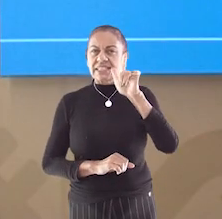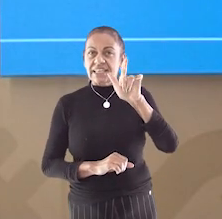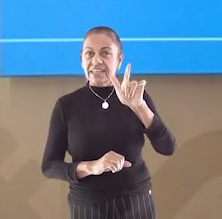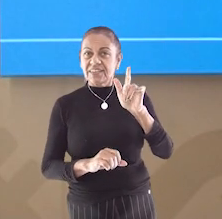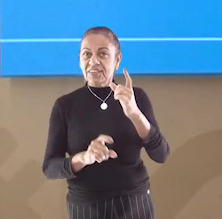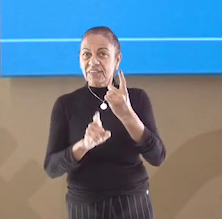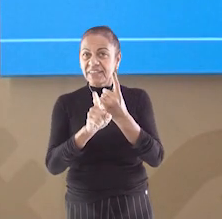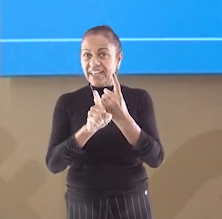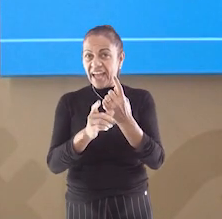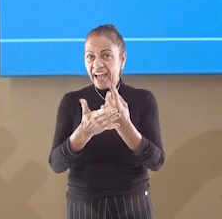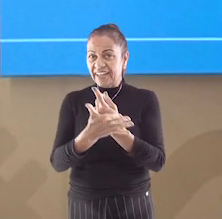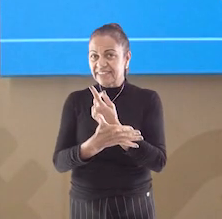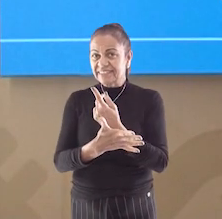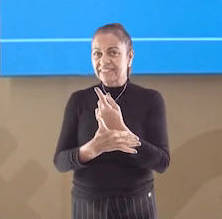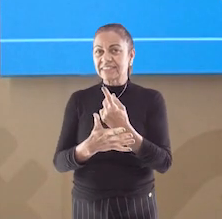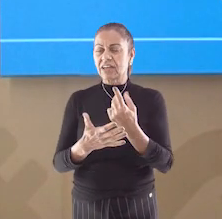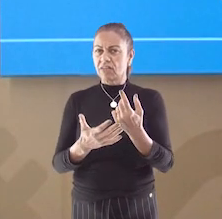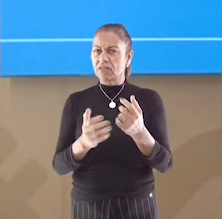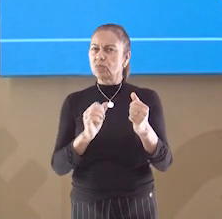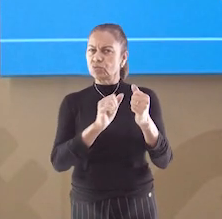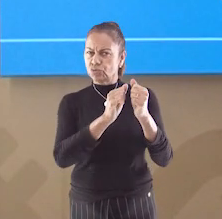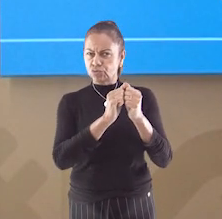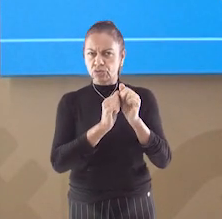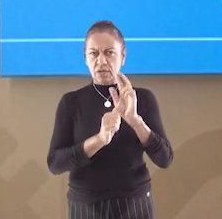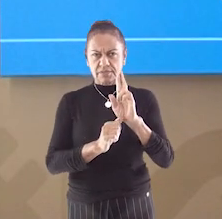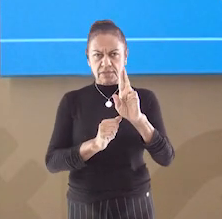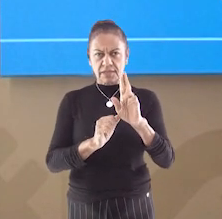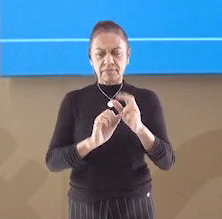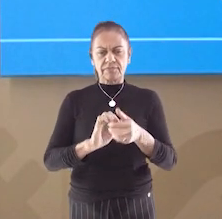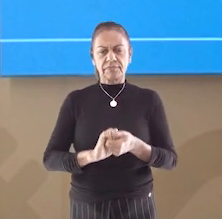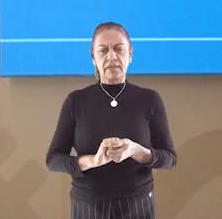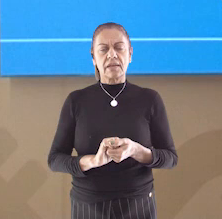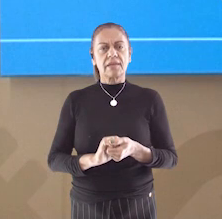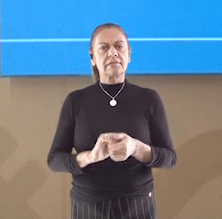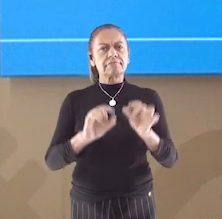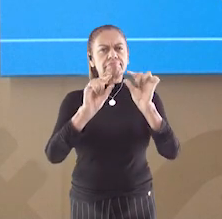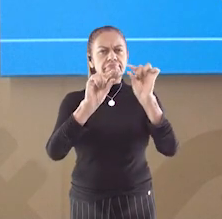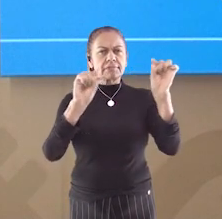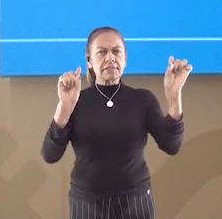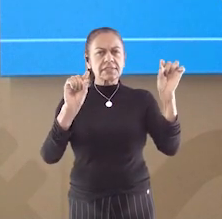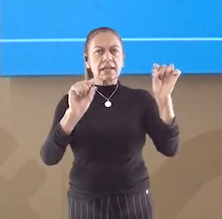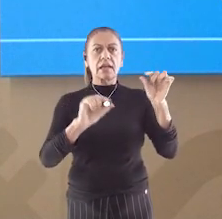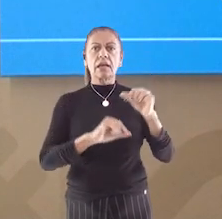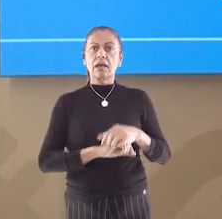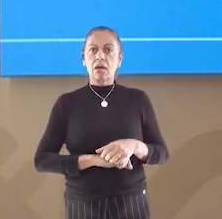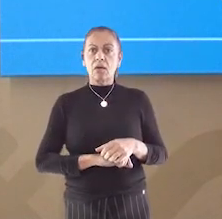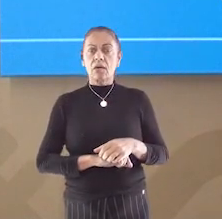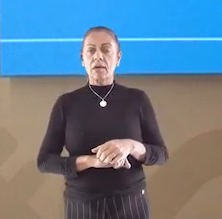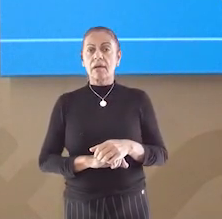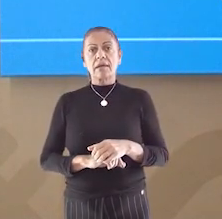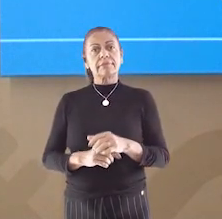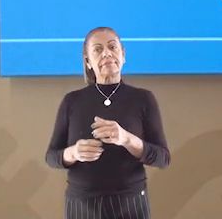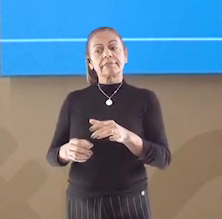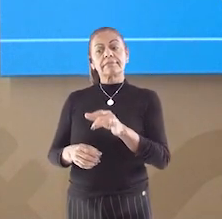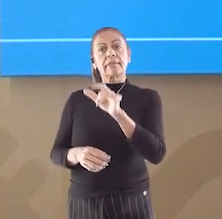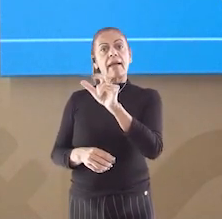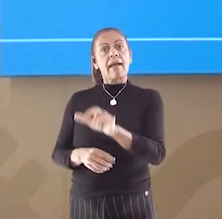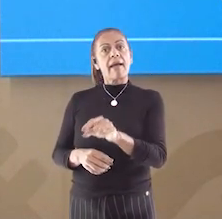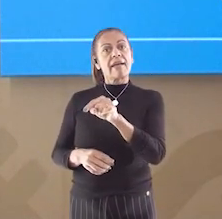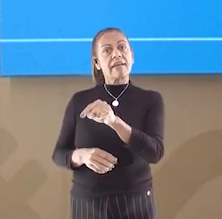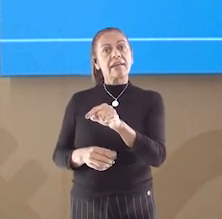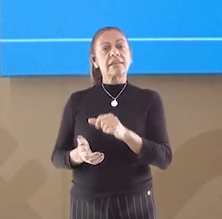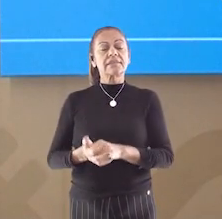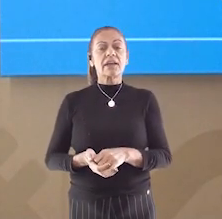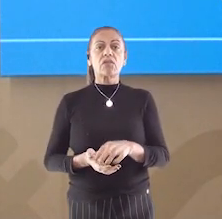Conseguiram achar os erros? Vamos analisar juntos. Aqui no início, o Marcos escreve o nome da Júlia, olhem, sem a primeira